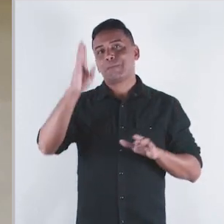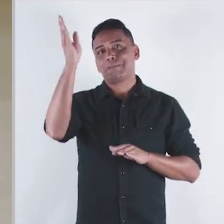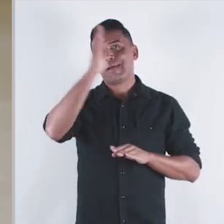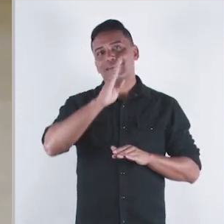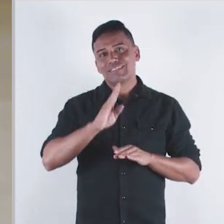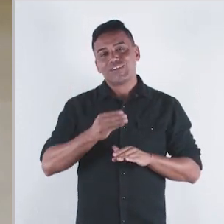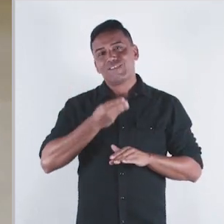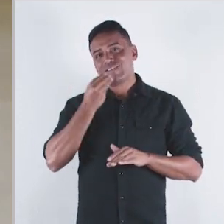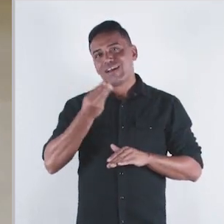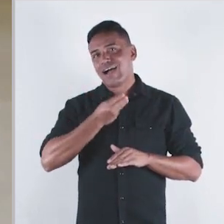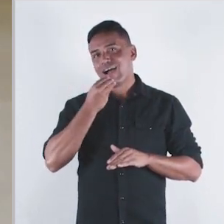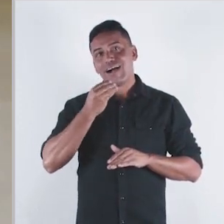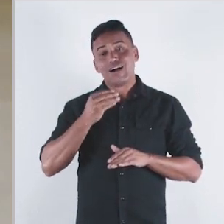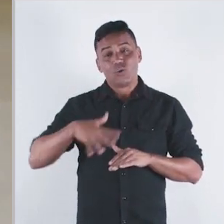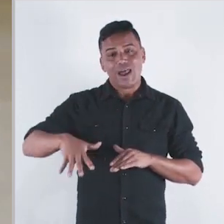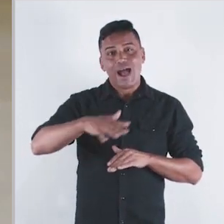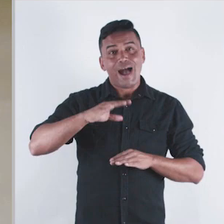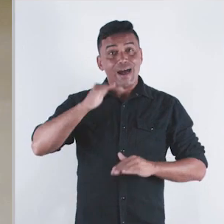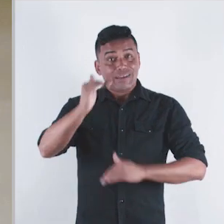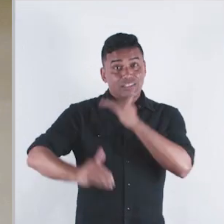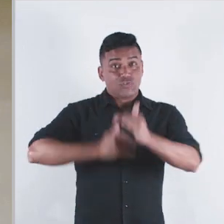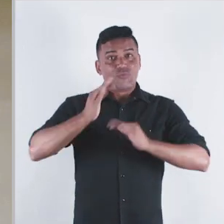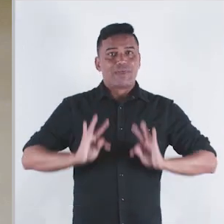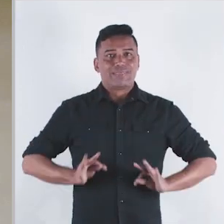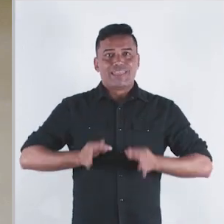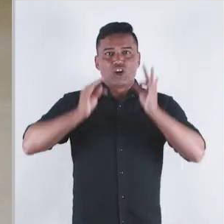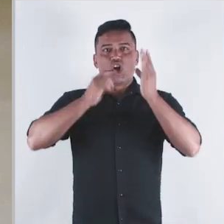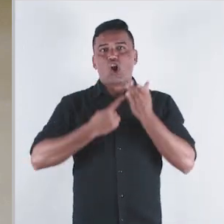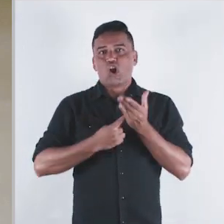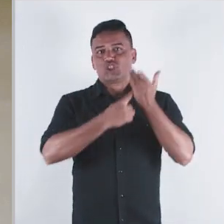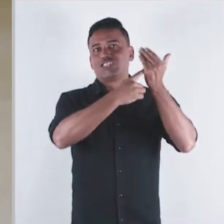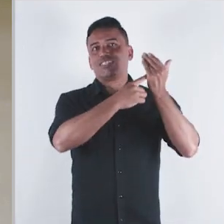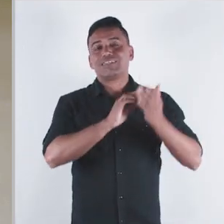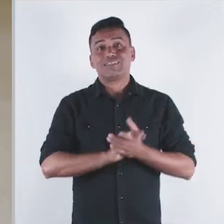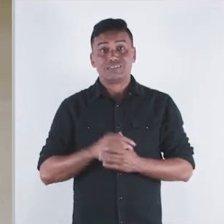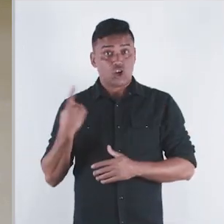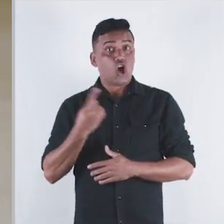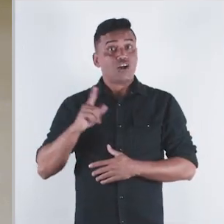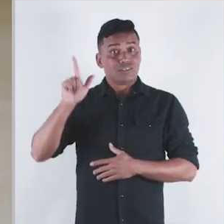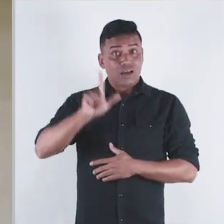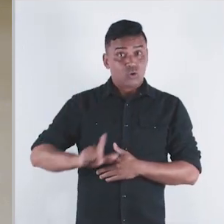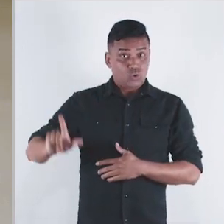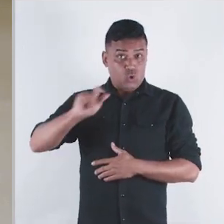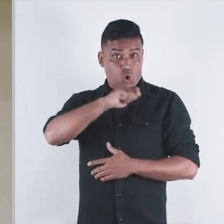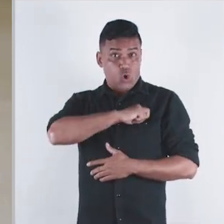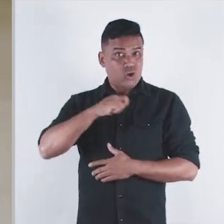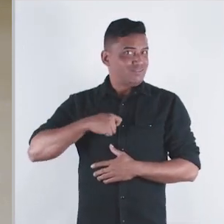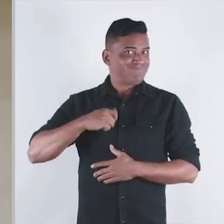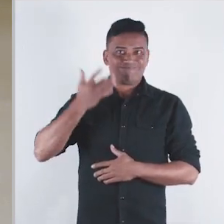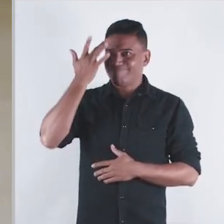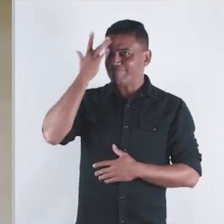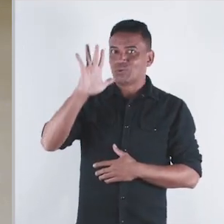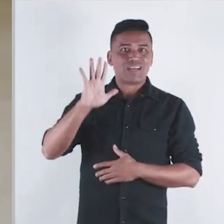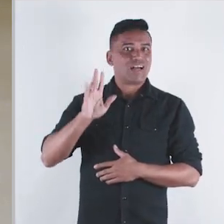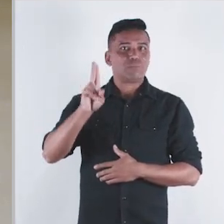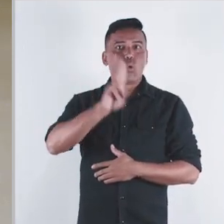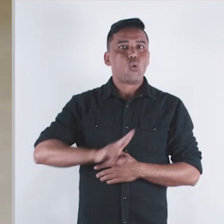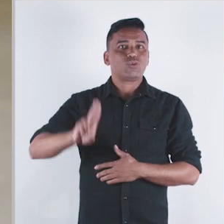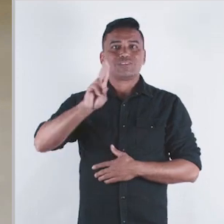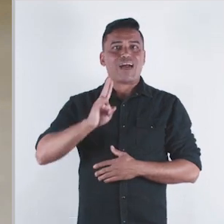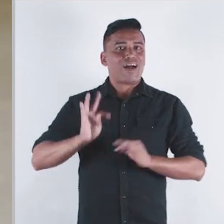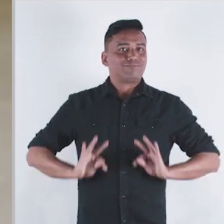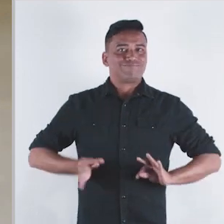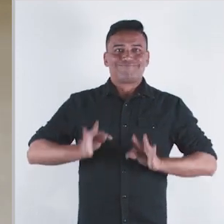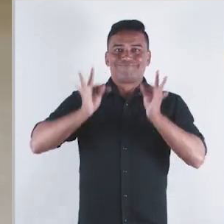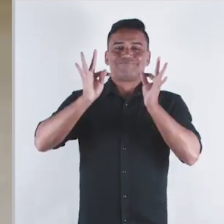tecnológico, né? Nossos autores de literatura digital raramente sabem programar. O que,